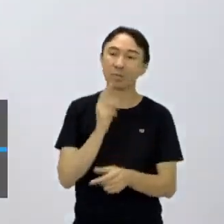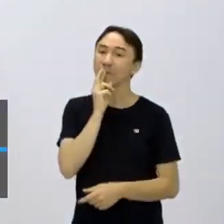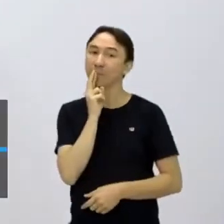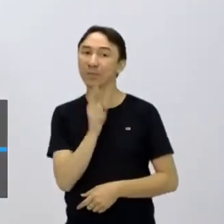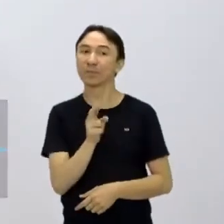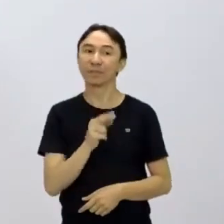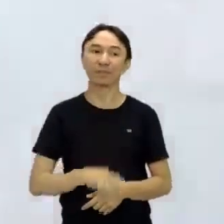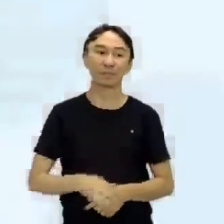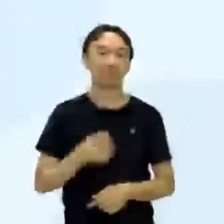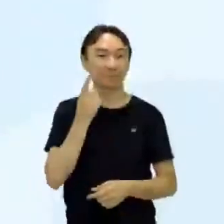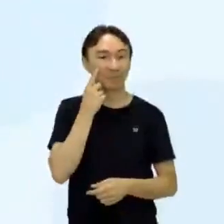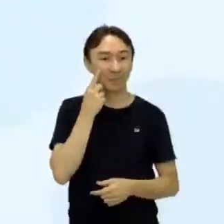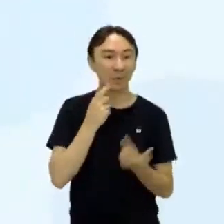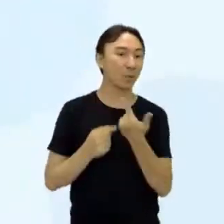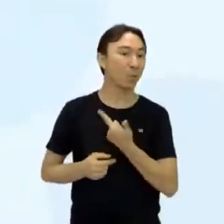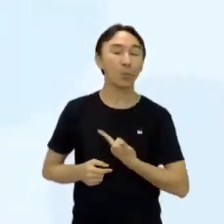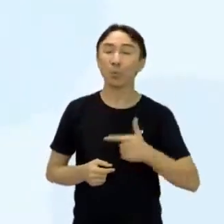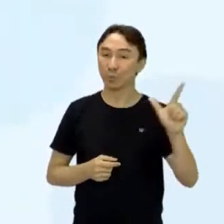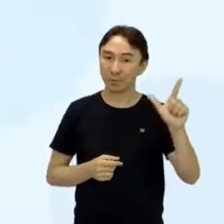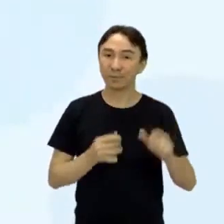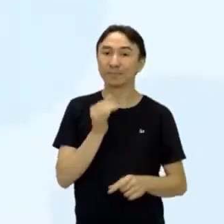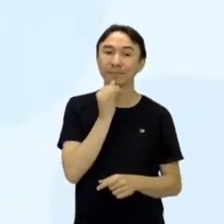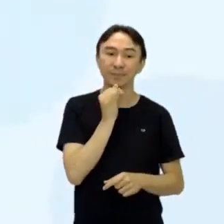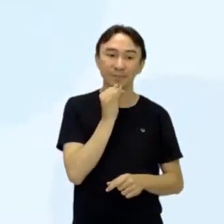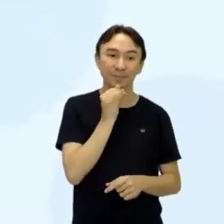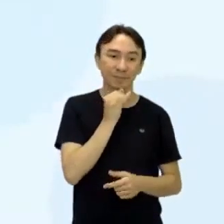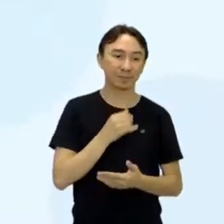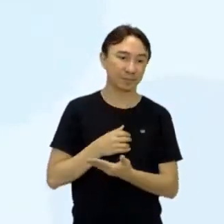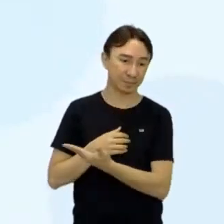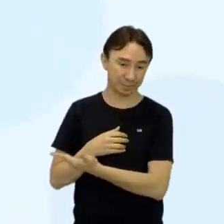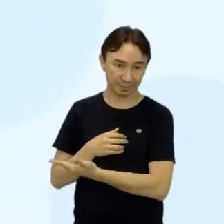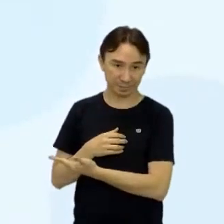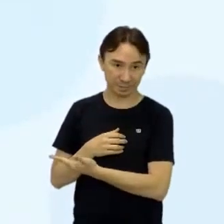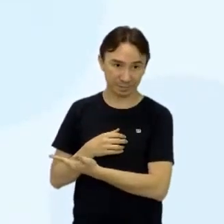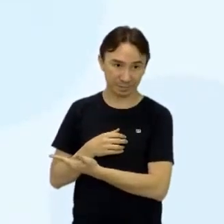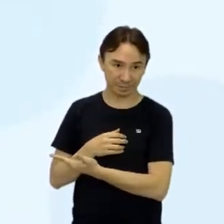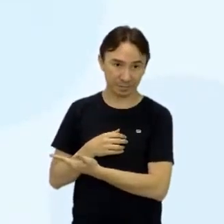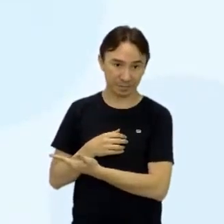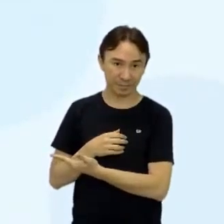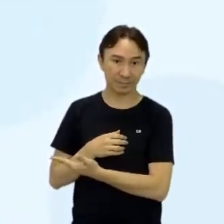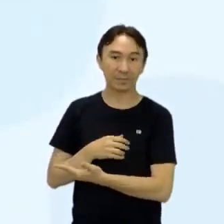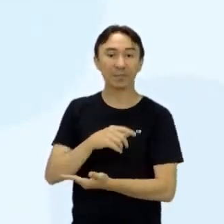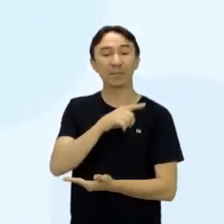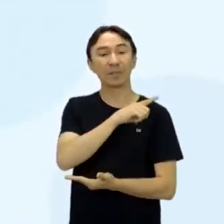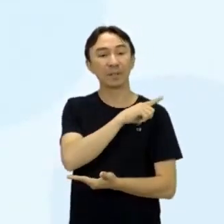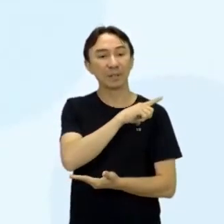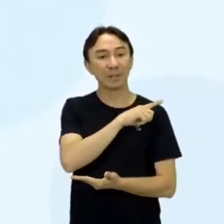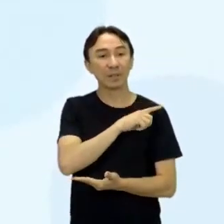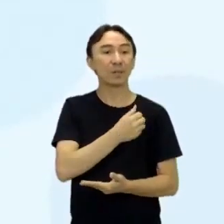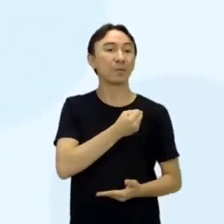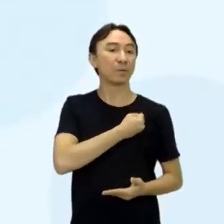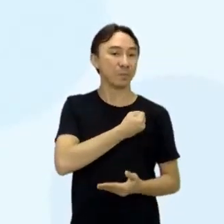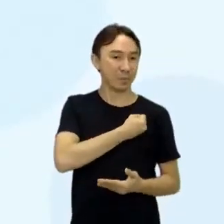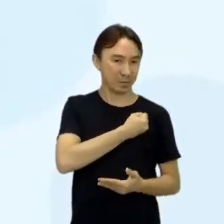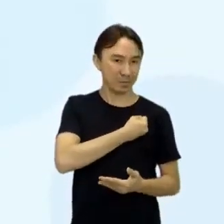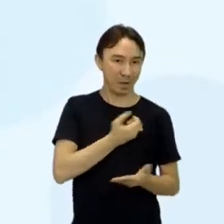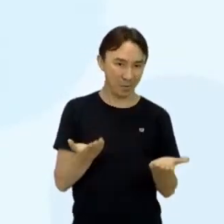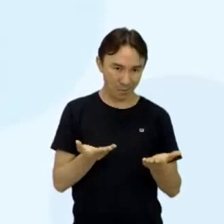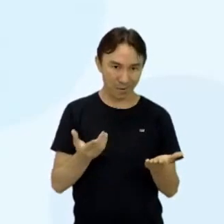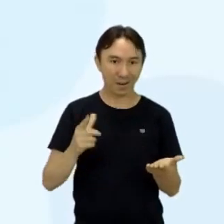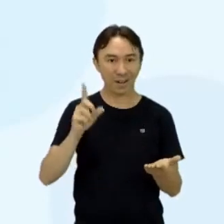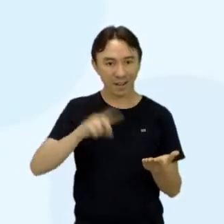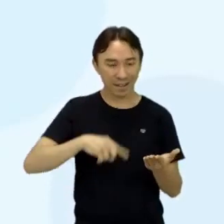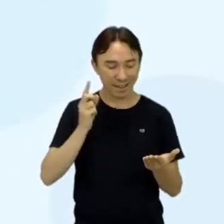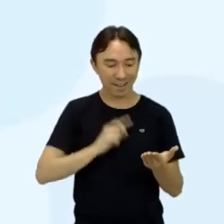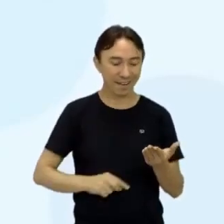telinha, olha lá, ó, outro exemplo para vocês. Os números racionais abaixo agora estão escritos na forma de decimal. A gente vai fazer